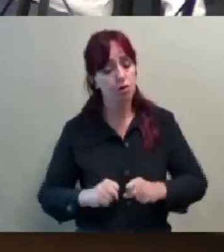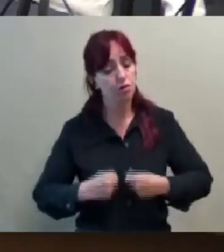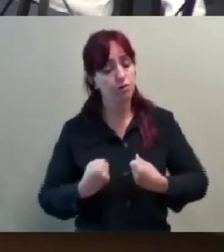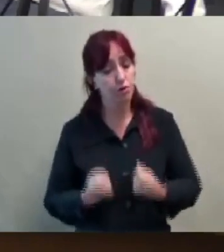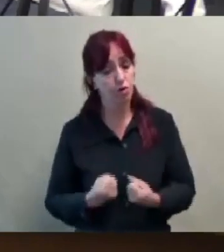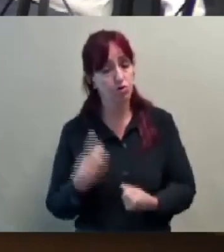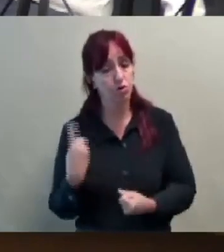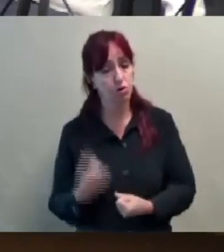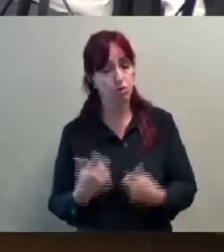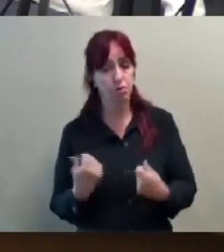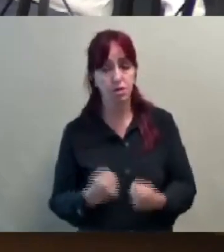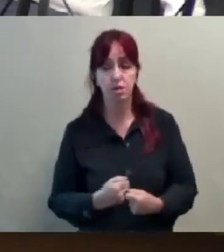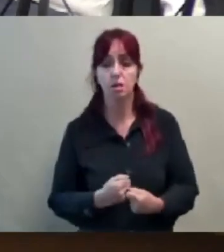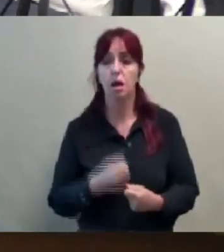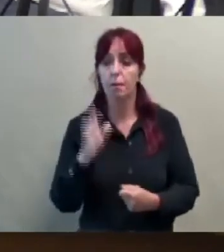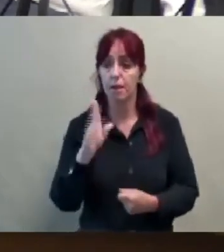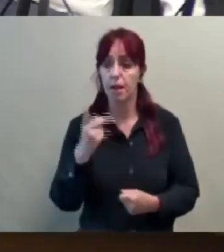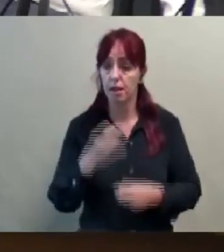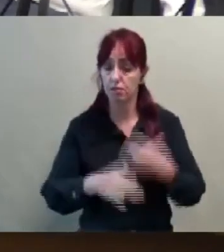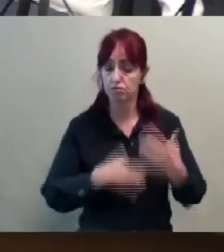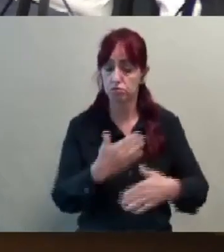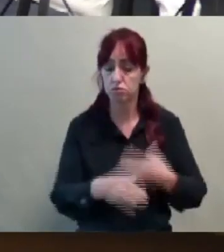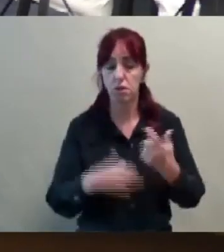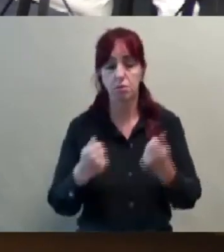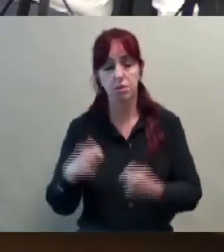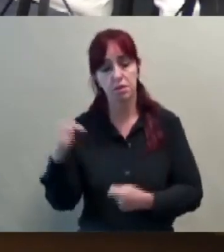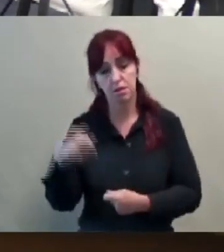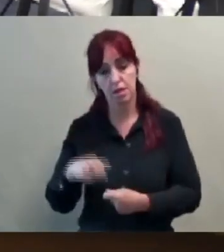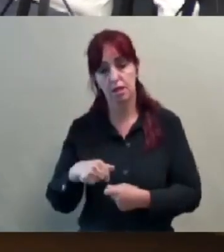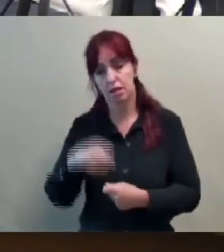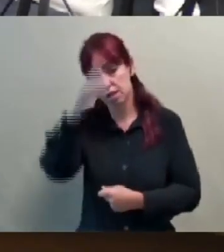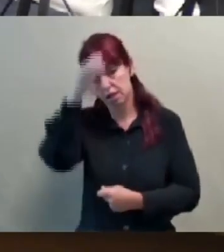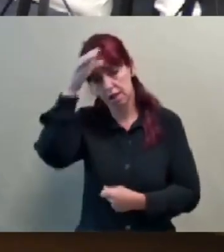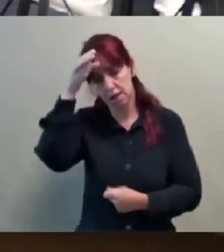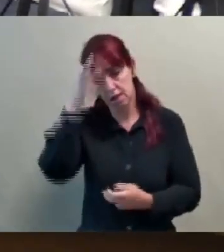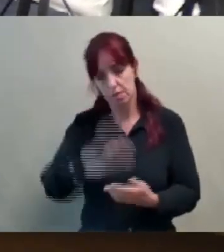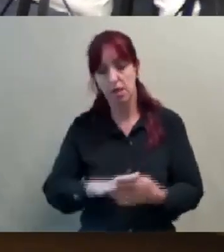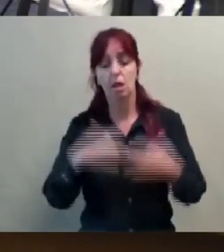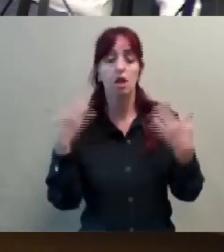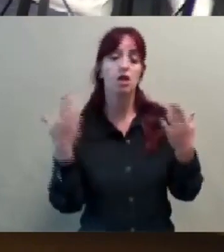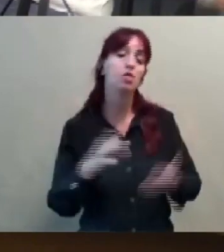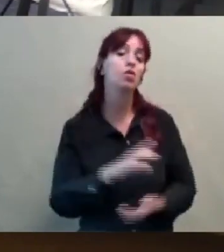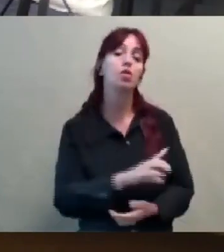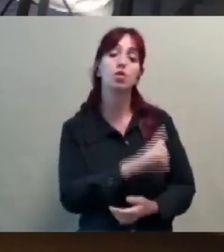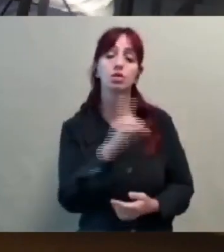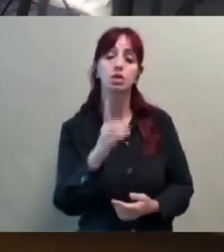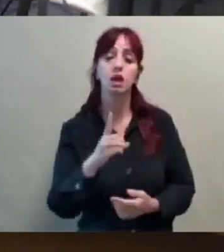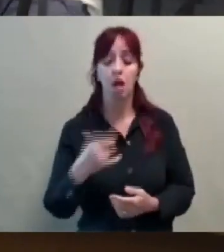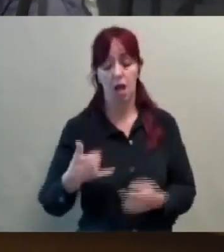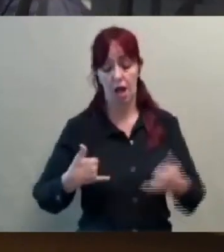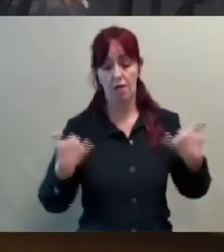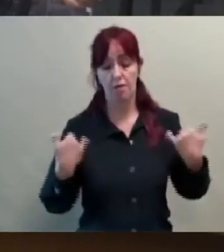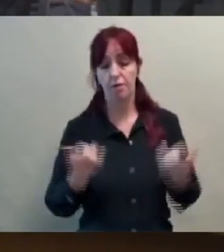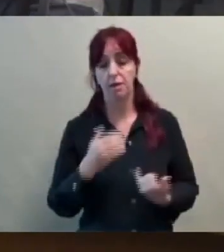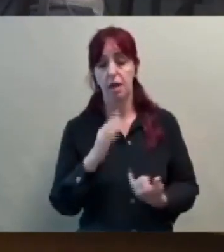andando têm que ser feitos por essa Câmara. E hoje, aniversário da cidade, tem muita gente